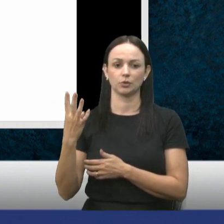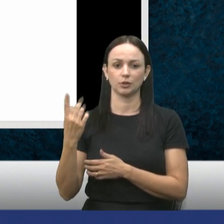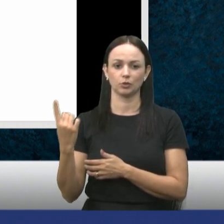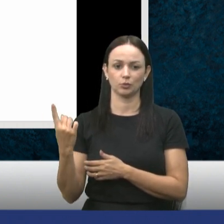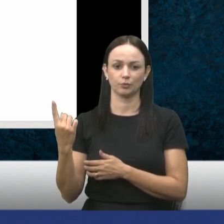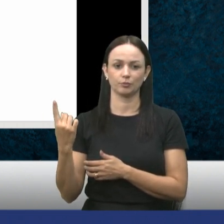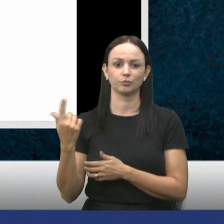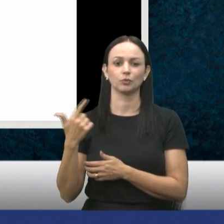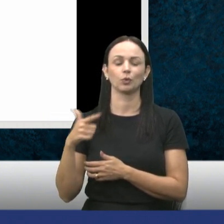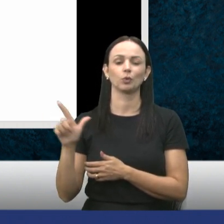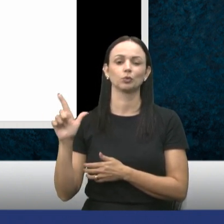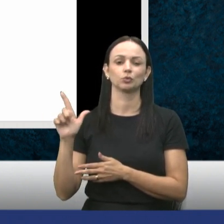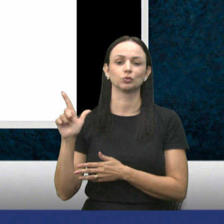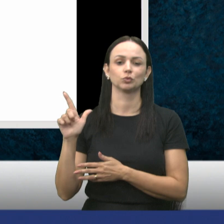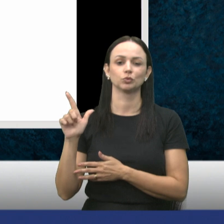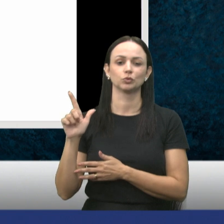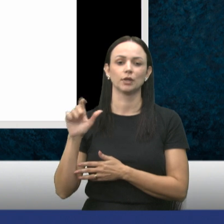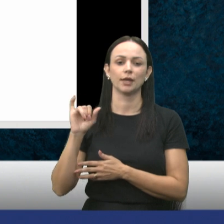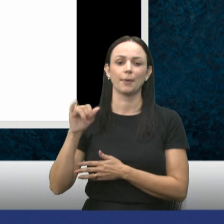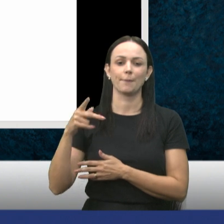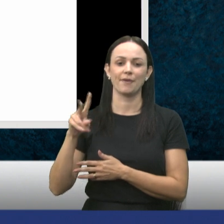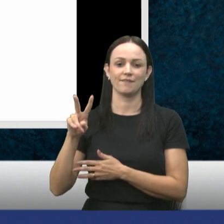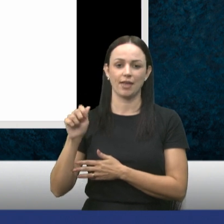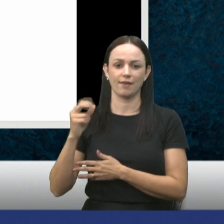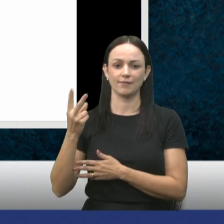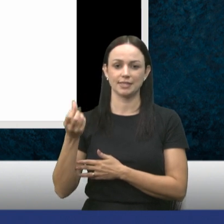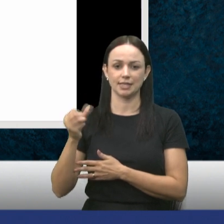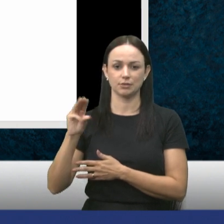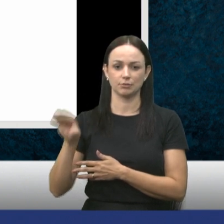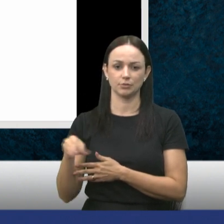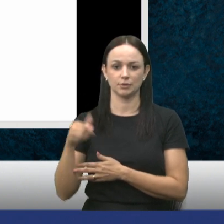28.469.841. O IPVA,